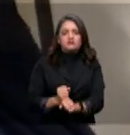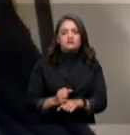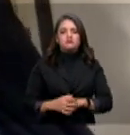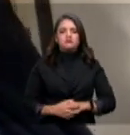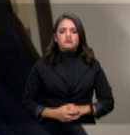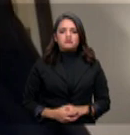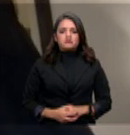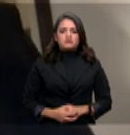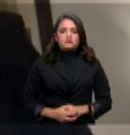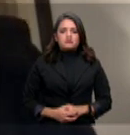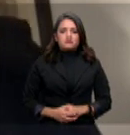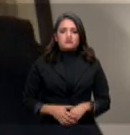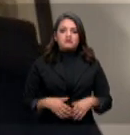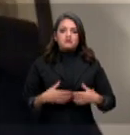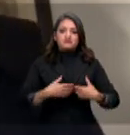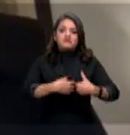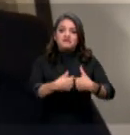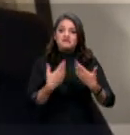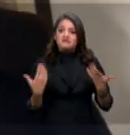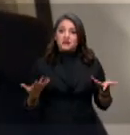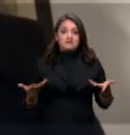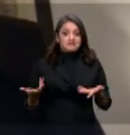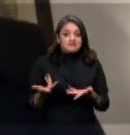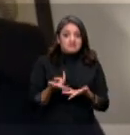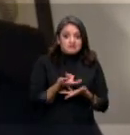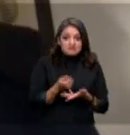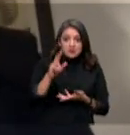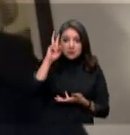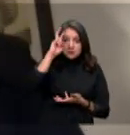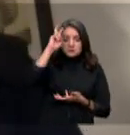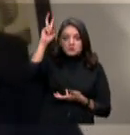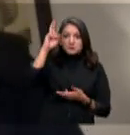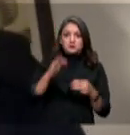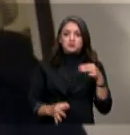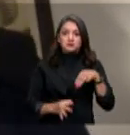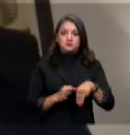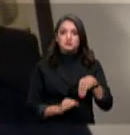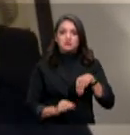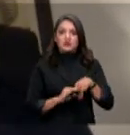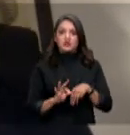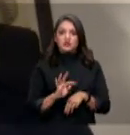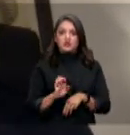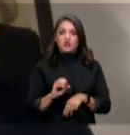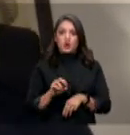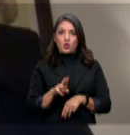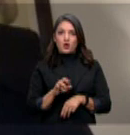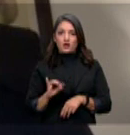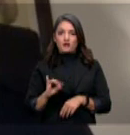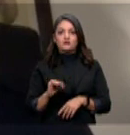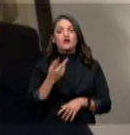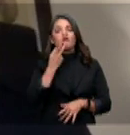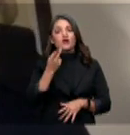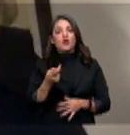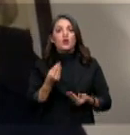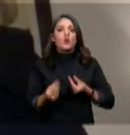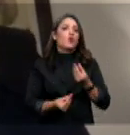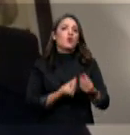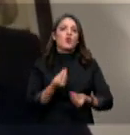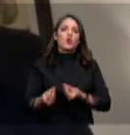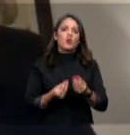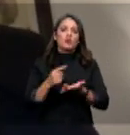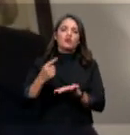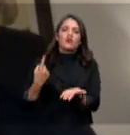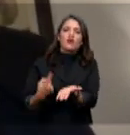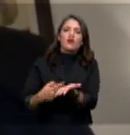Com o brilhantismo que lhe era peculiar, o ministro Teori abordou o caráter constitucional das convenções e